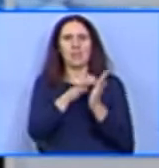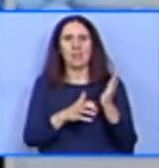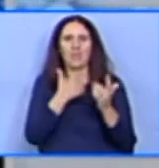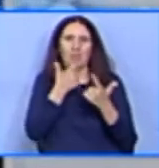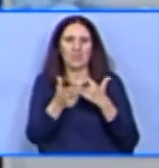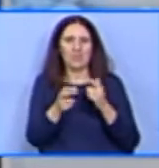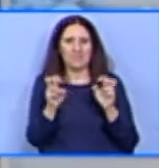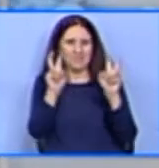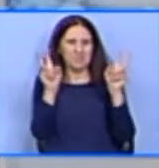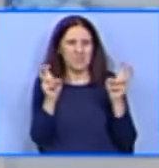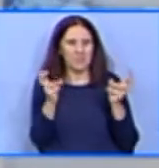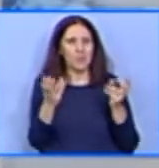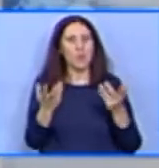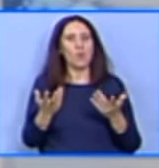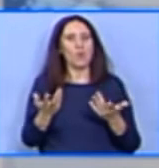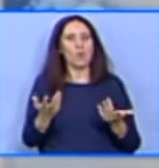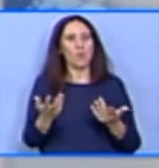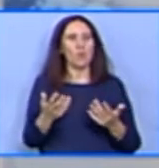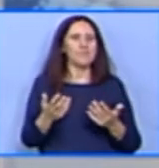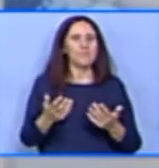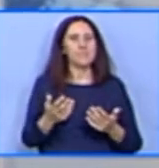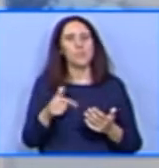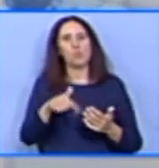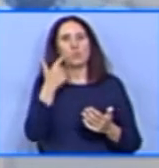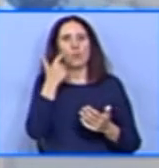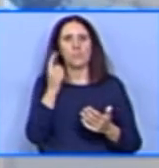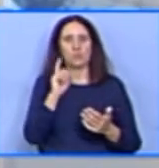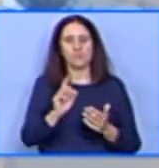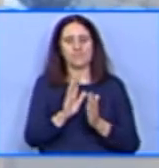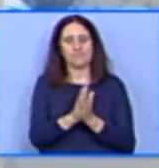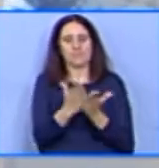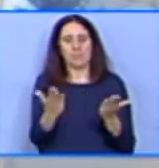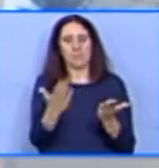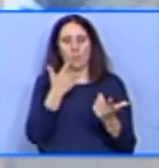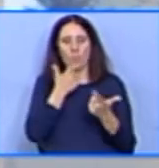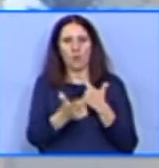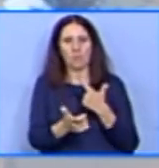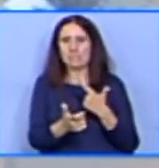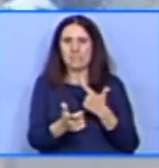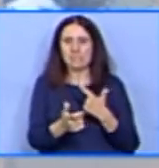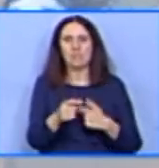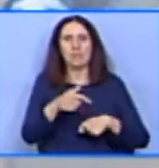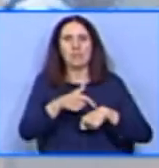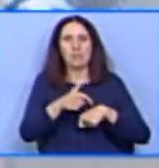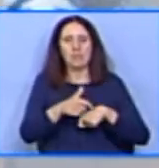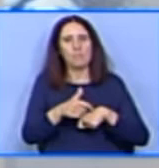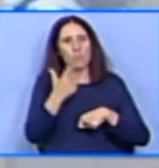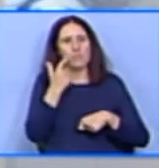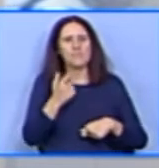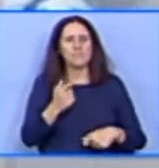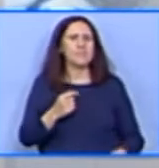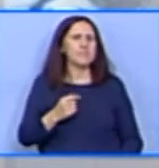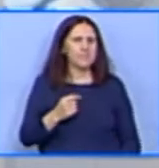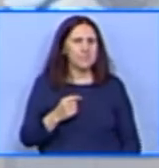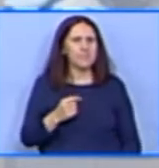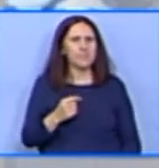passar a expressão, ou deixa-me cá ver, hoje abro ao calhas, talvez fosse bom dedicarmos algum tempo a dizer: vamos